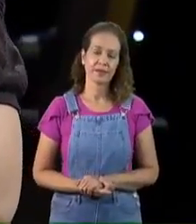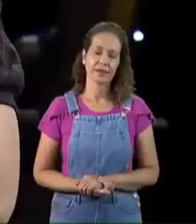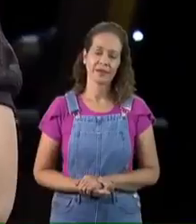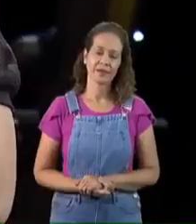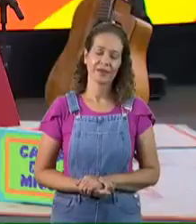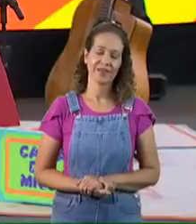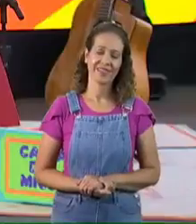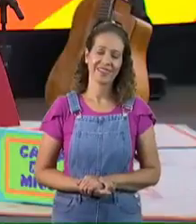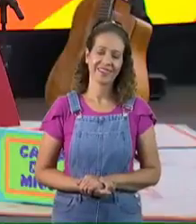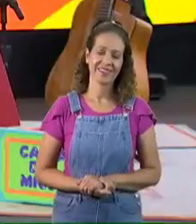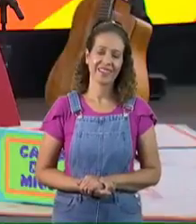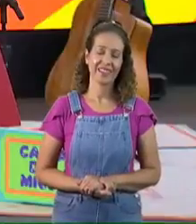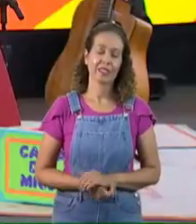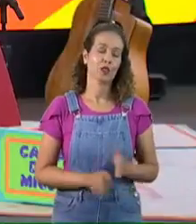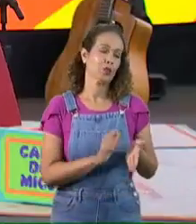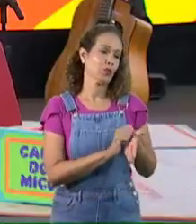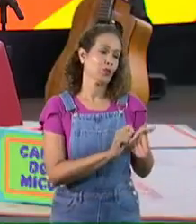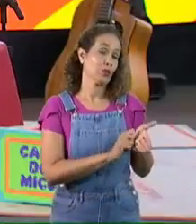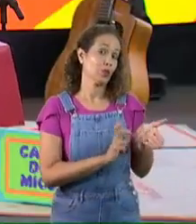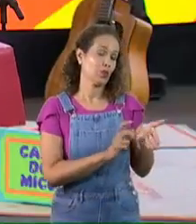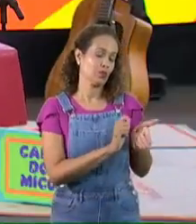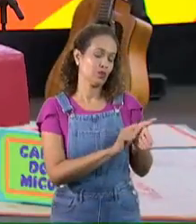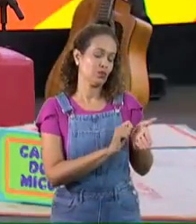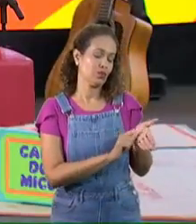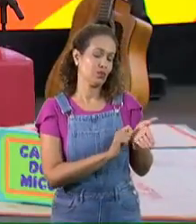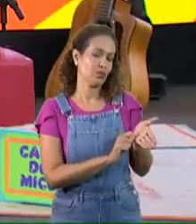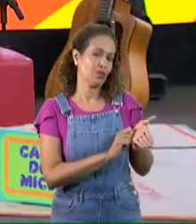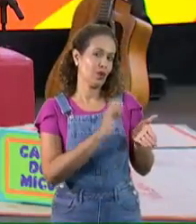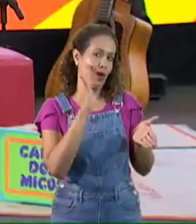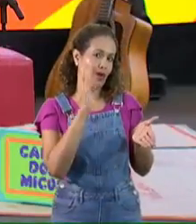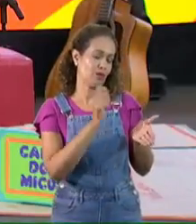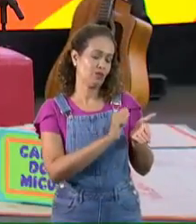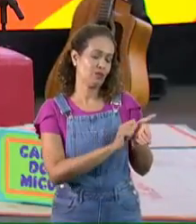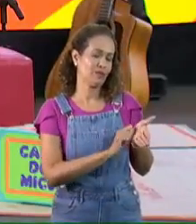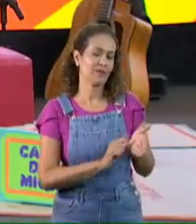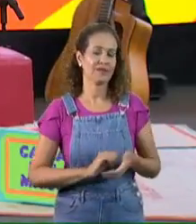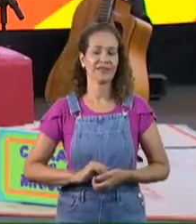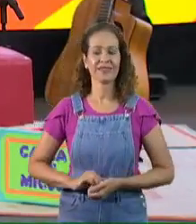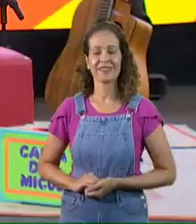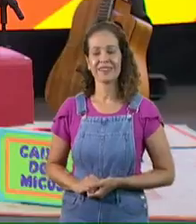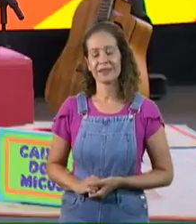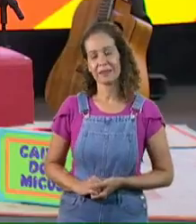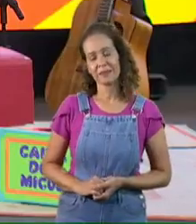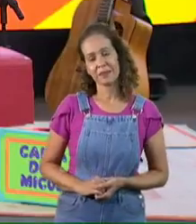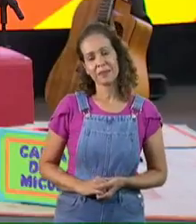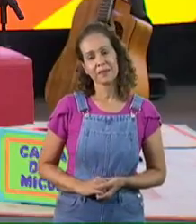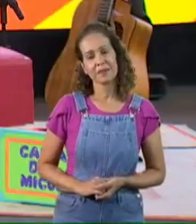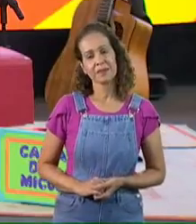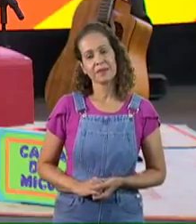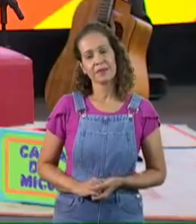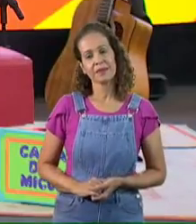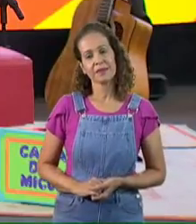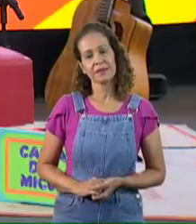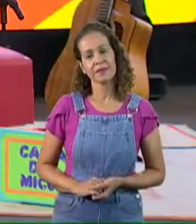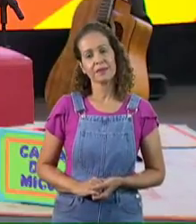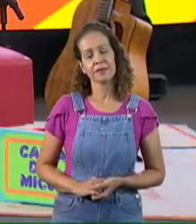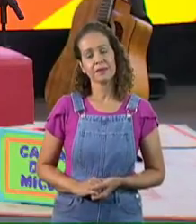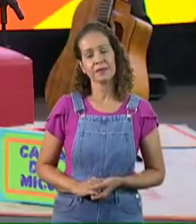Fala. Eu acho que ela ainda está terminando. Ah, ela está terminando ainda? Deixa eu ver. O que você desenhou? Conta pra